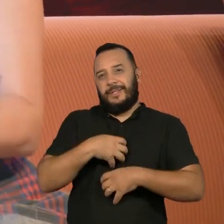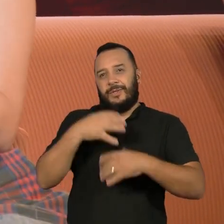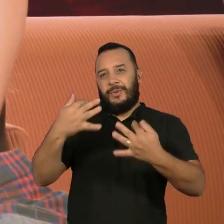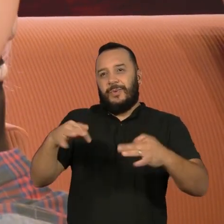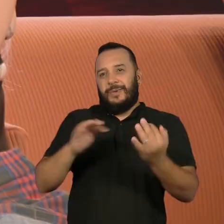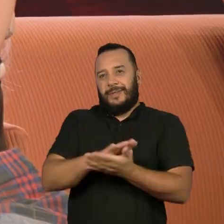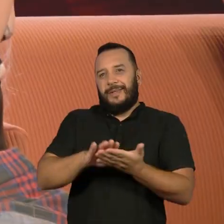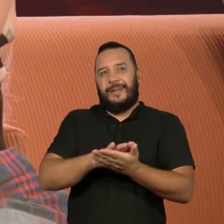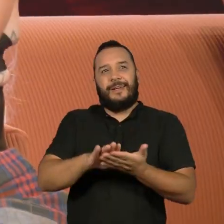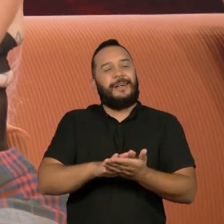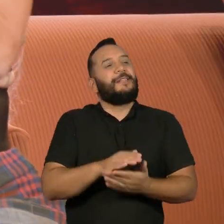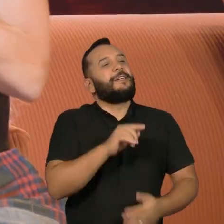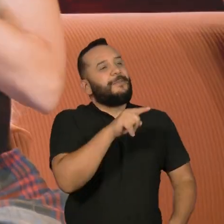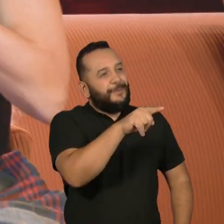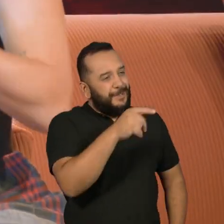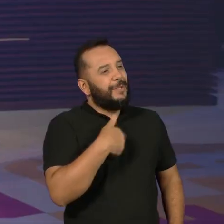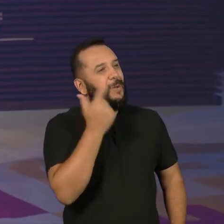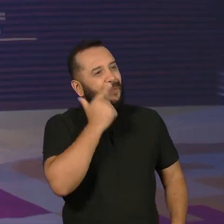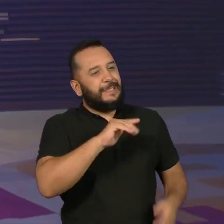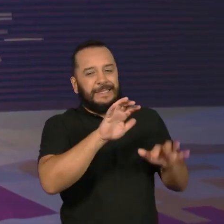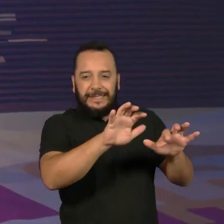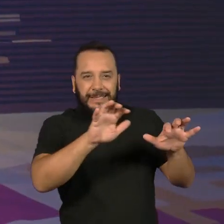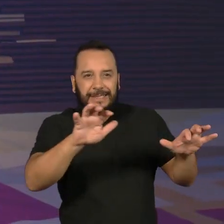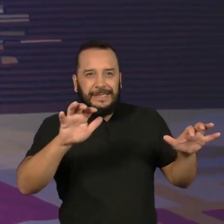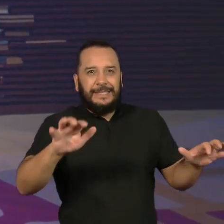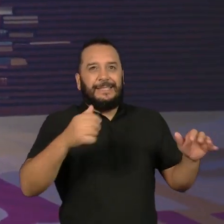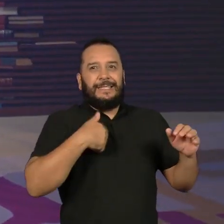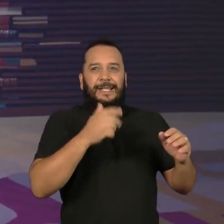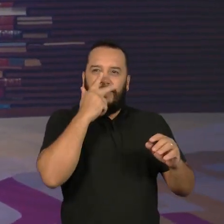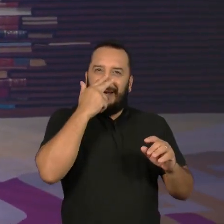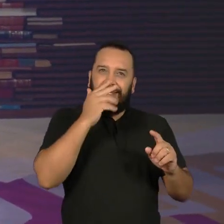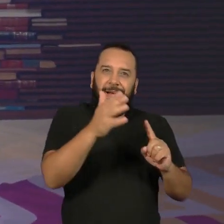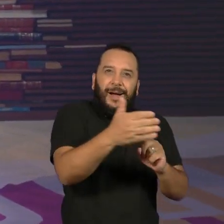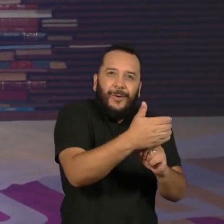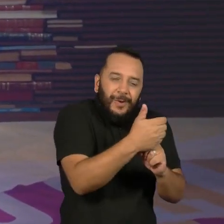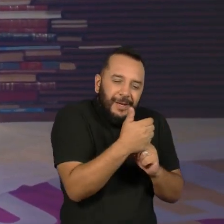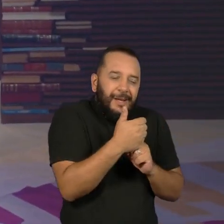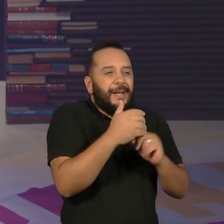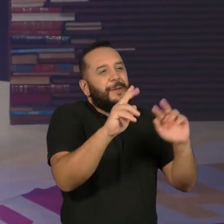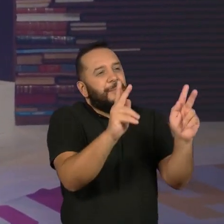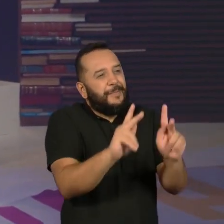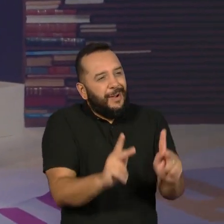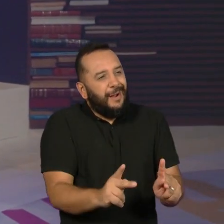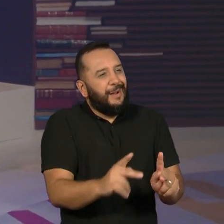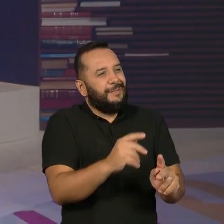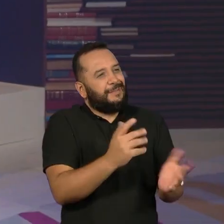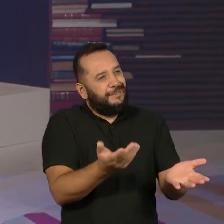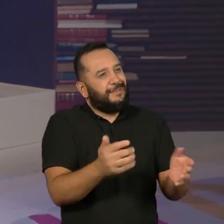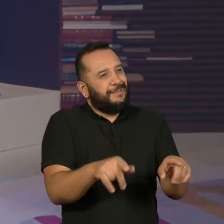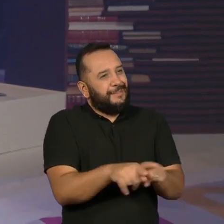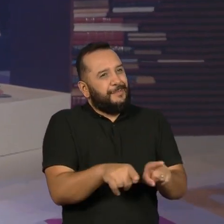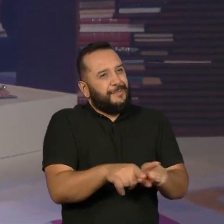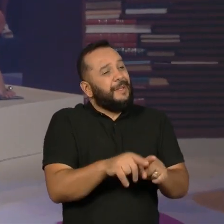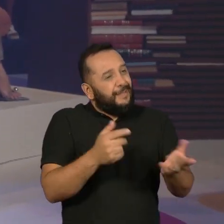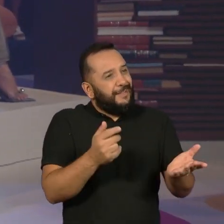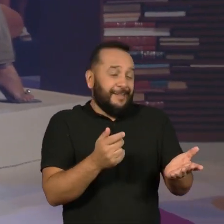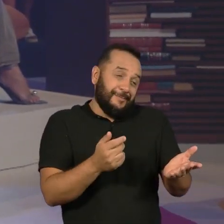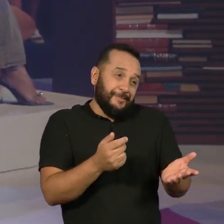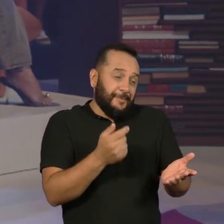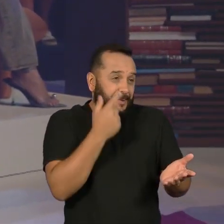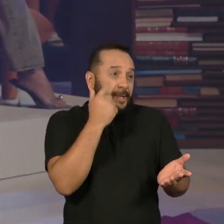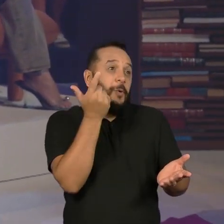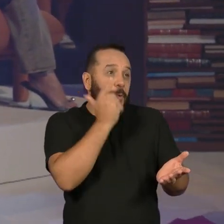E anestesiando, acordando. E acolhendo também, de certa forma, né? Olha Sendo que essa metáfora amiga. bonita do anestesista. Tá vendo?